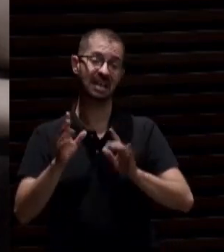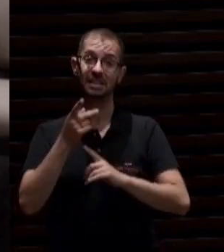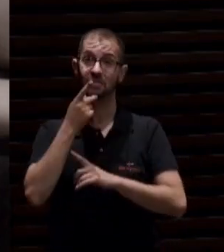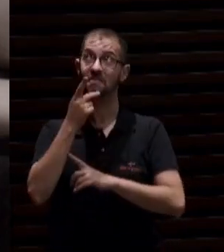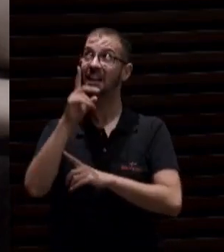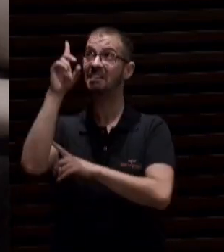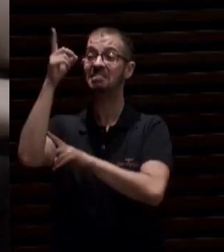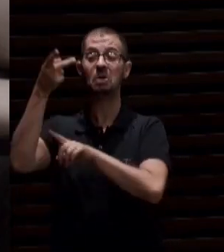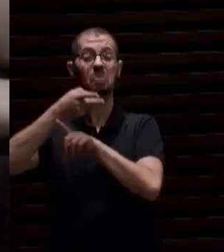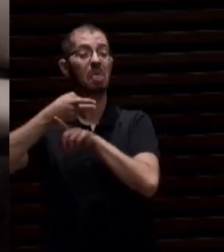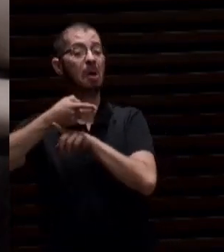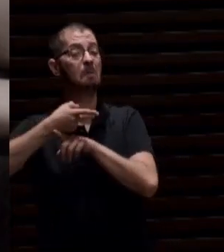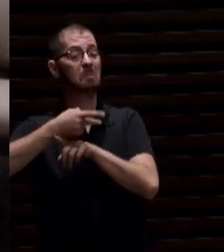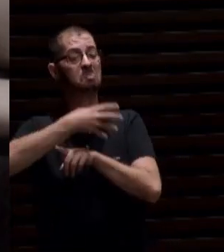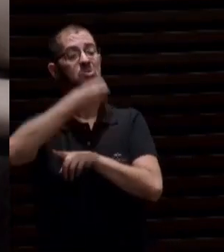dele para que ele se arrependa.